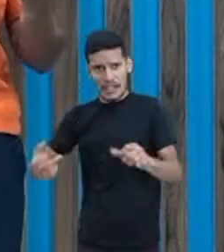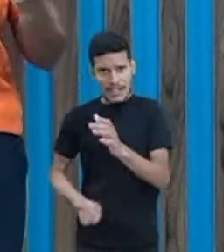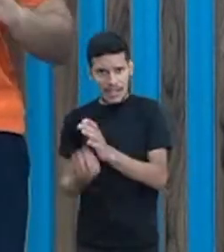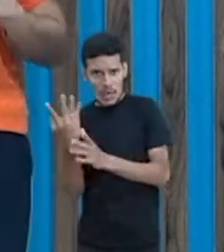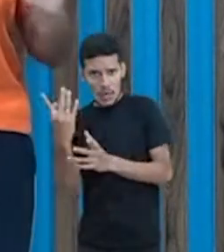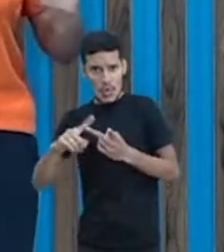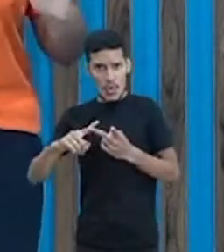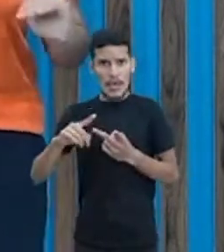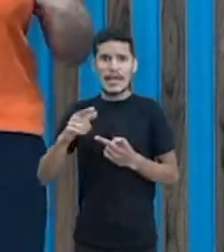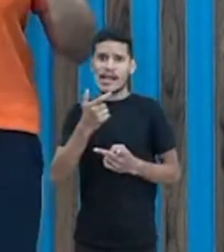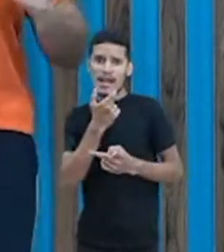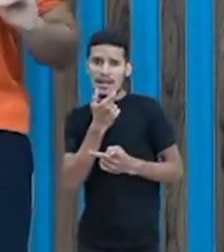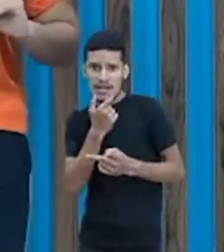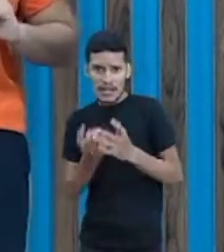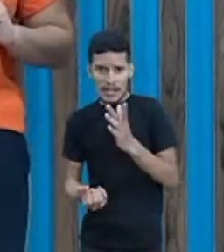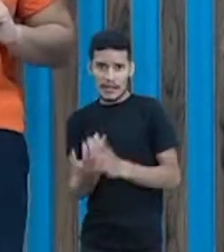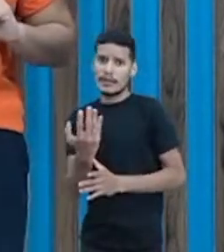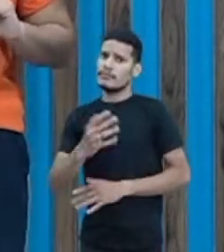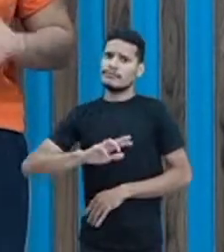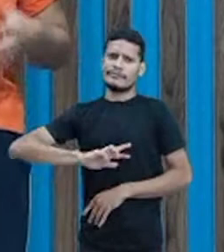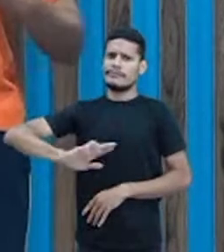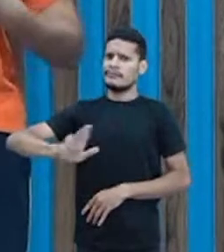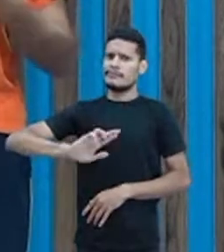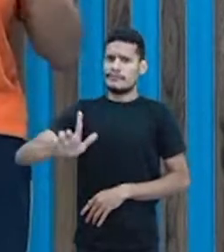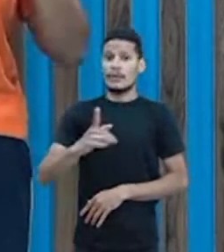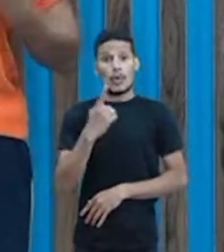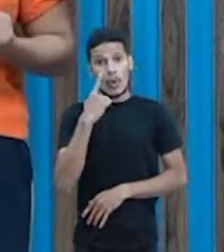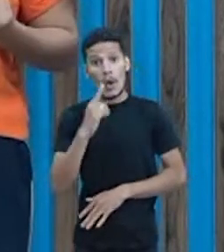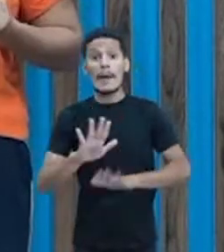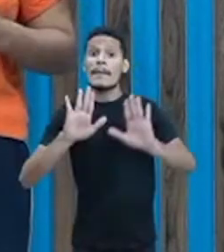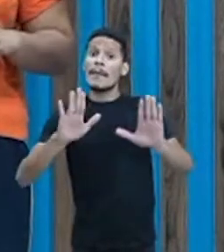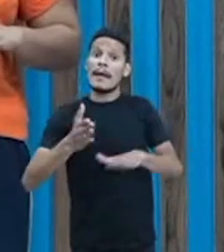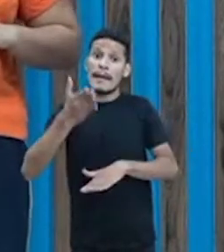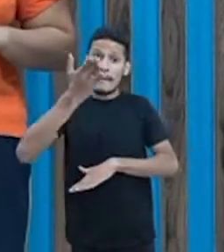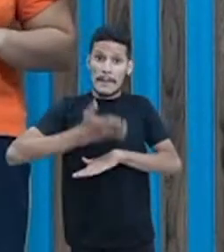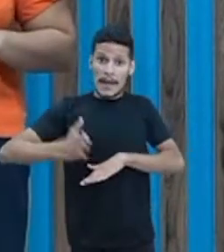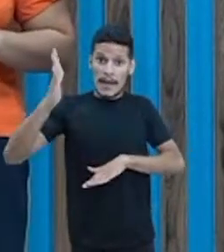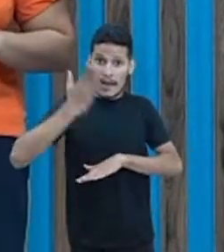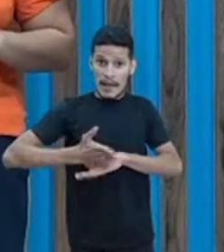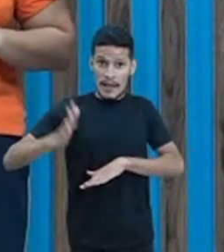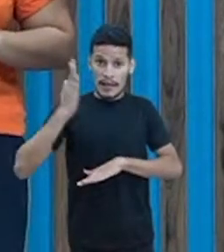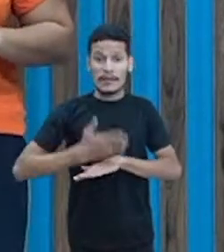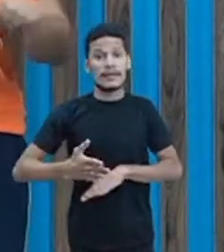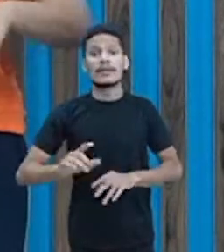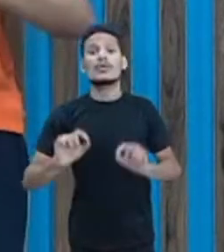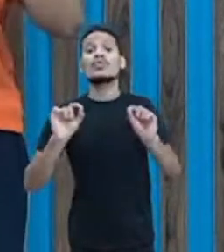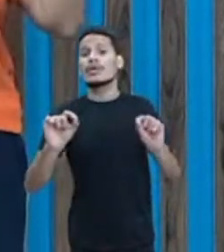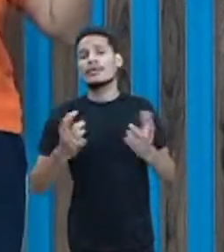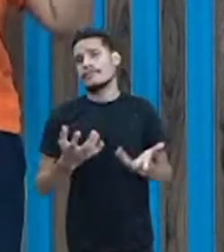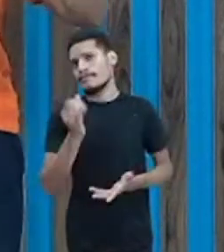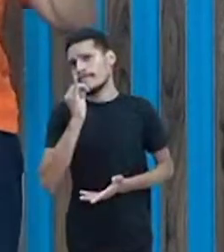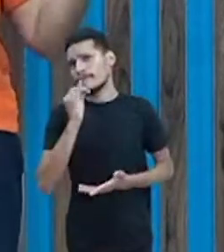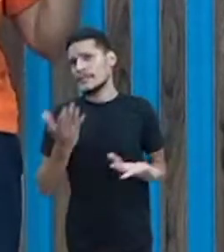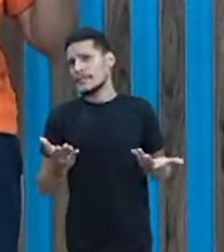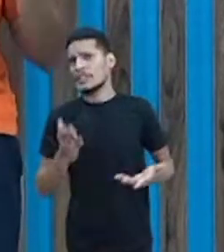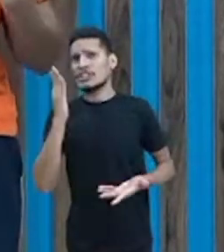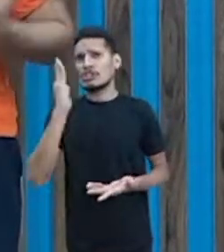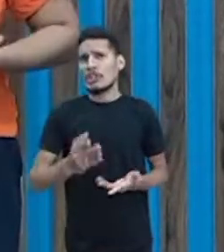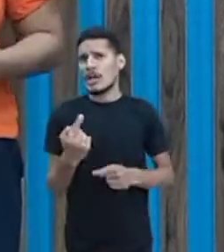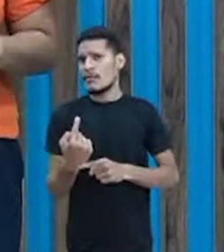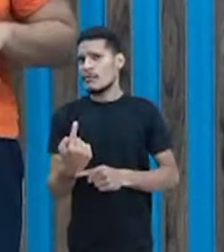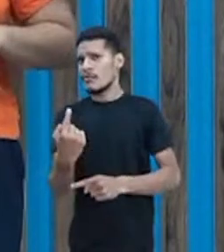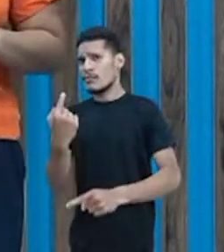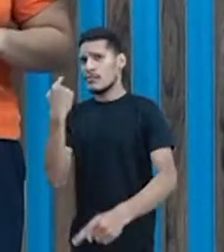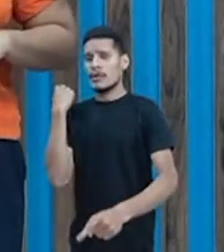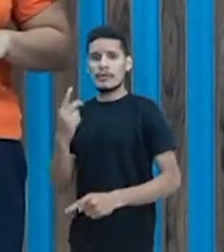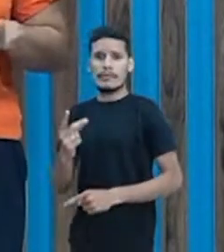inventaram isso. Não. Porém, essa prática, ela é extremamente